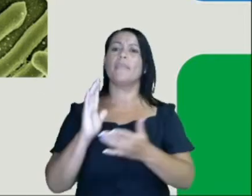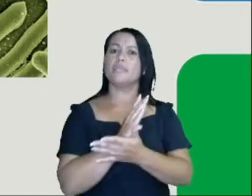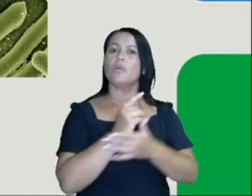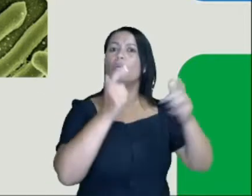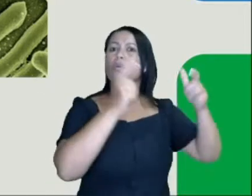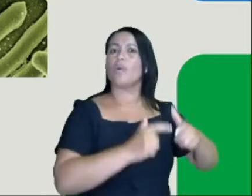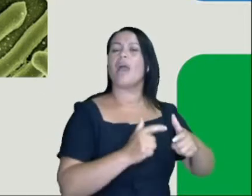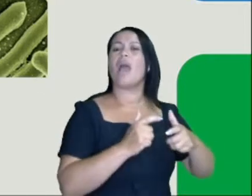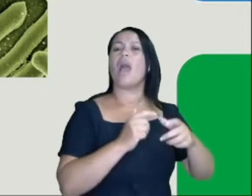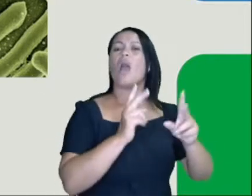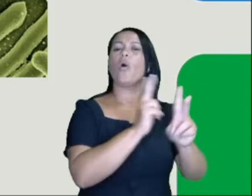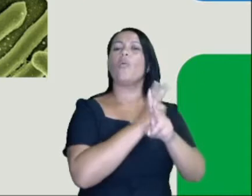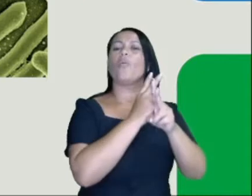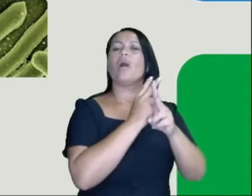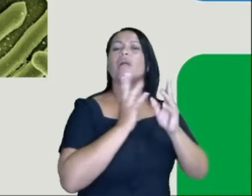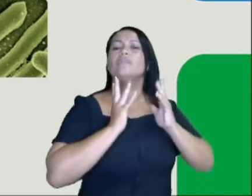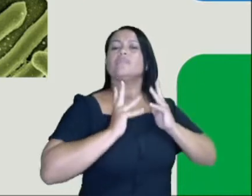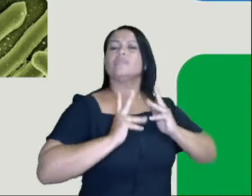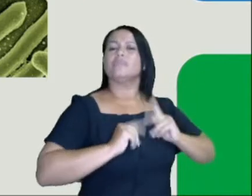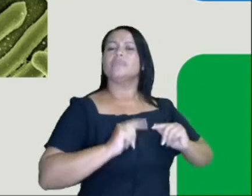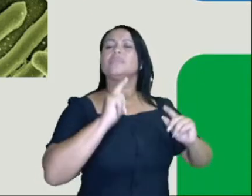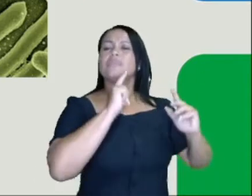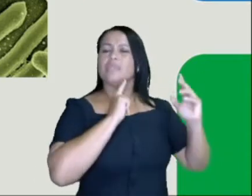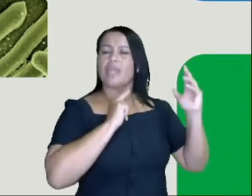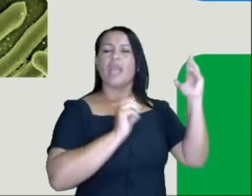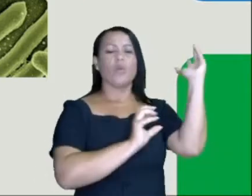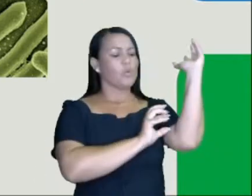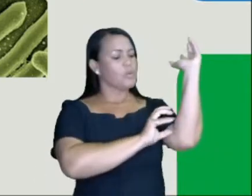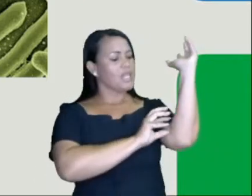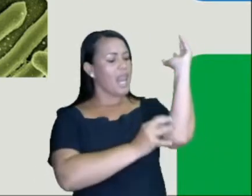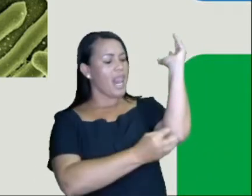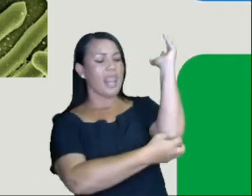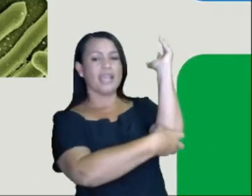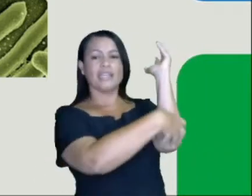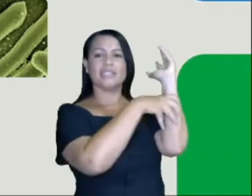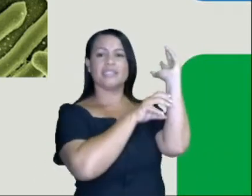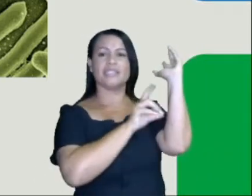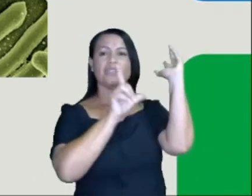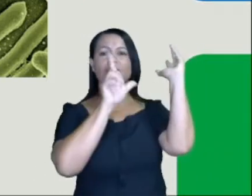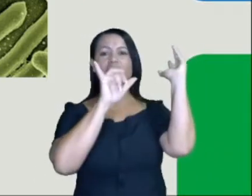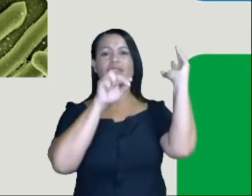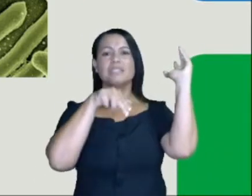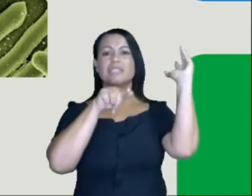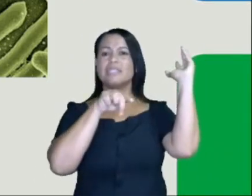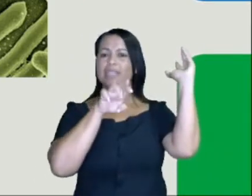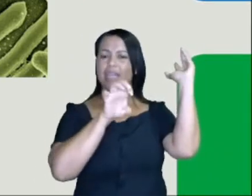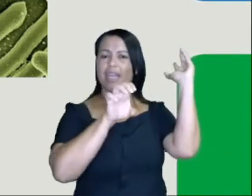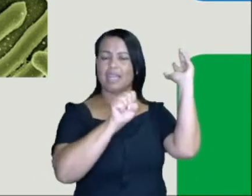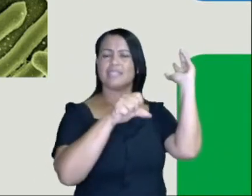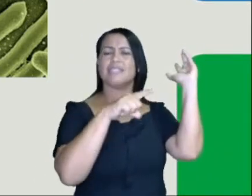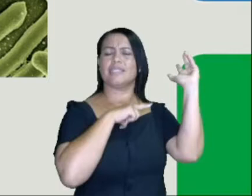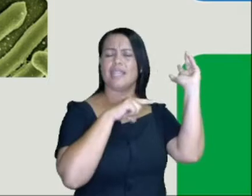ar mais puro possuem sim esses líquens em seu tronco. Uma outra